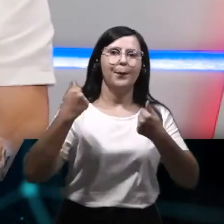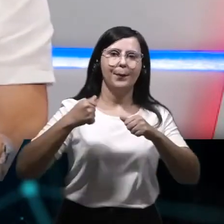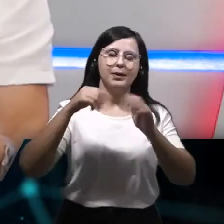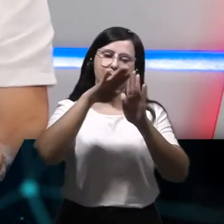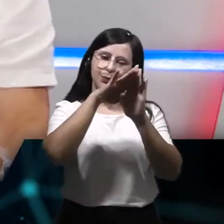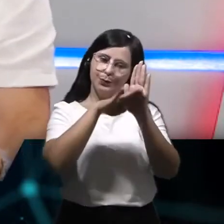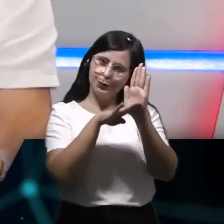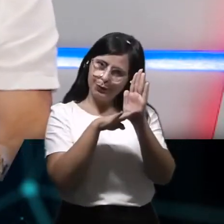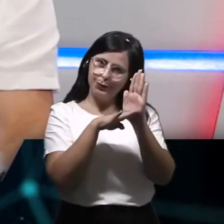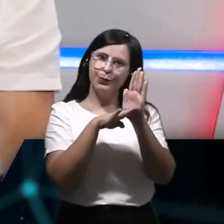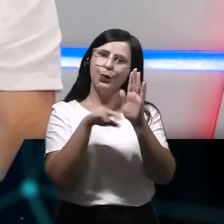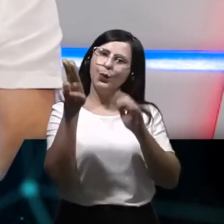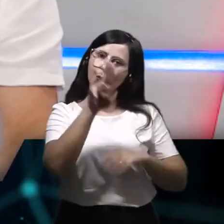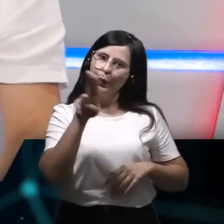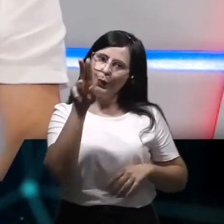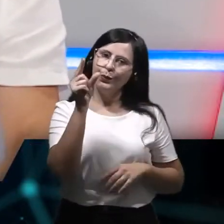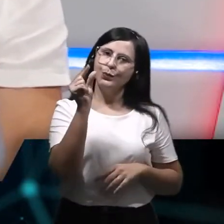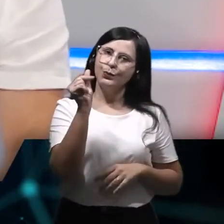baixar